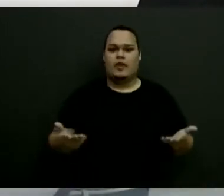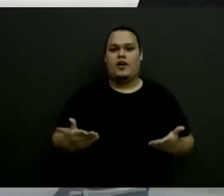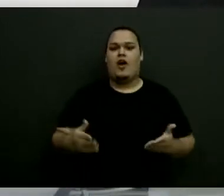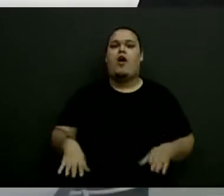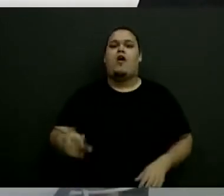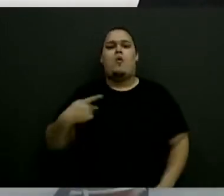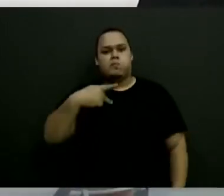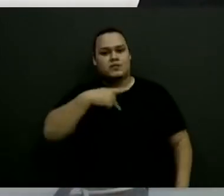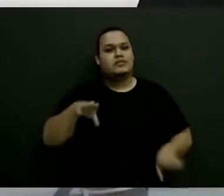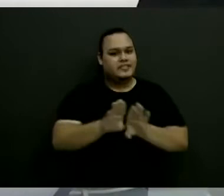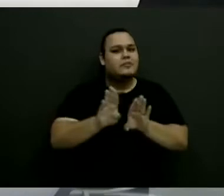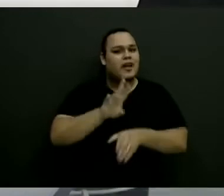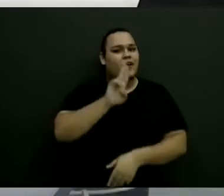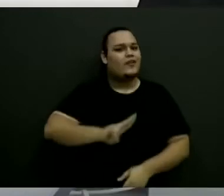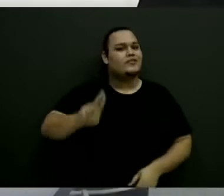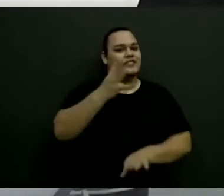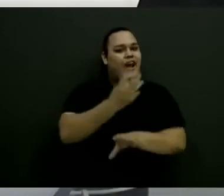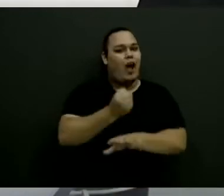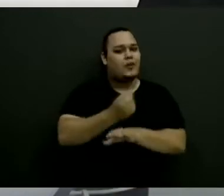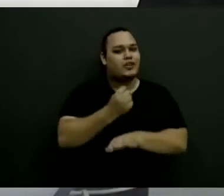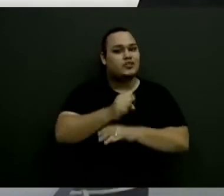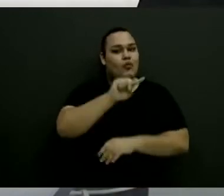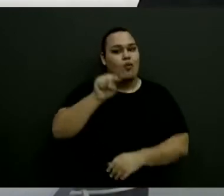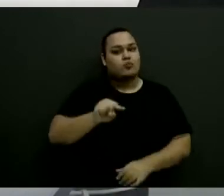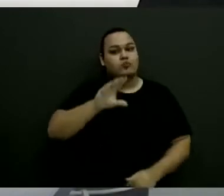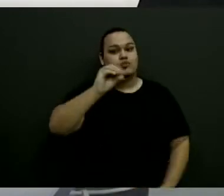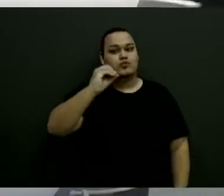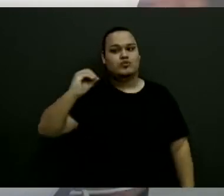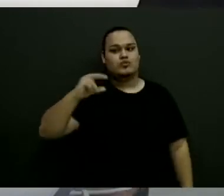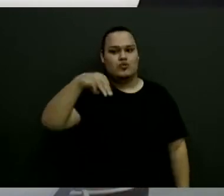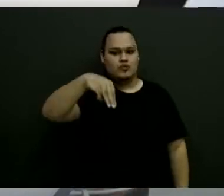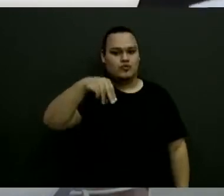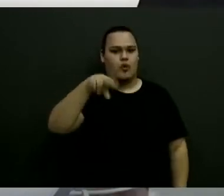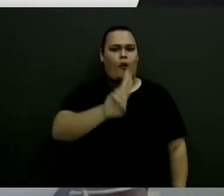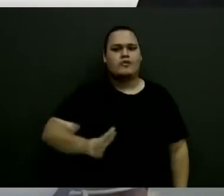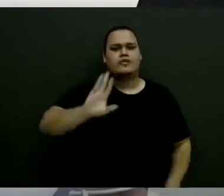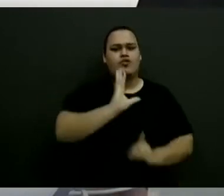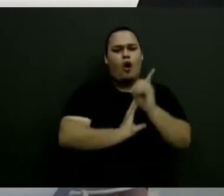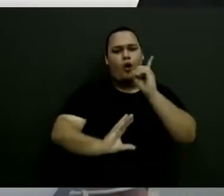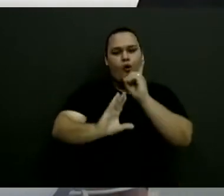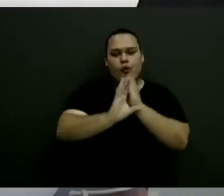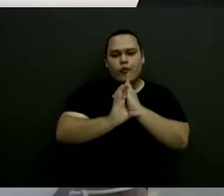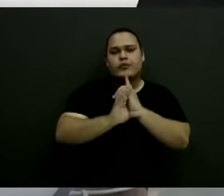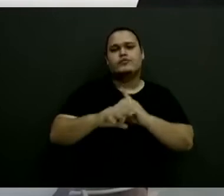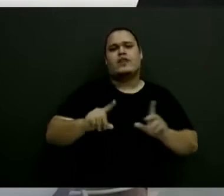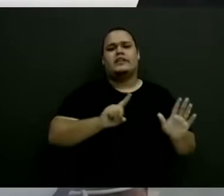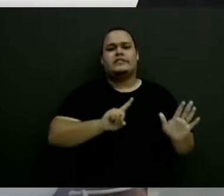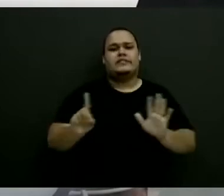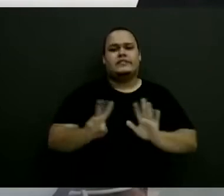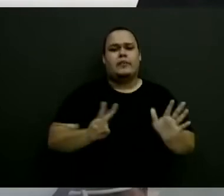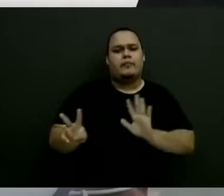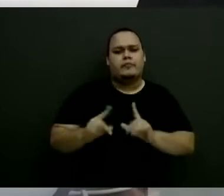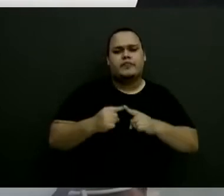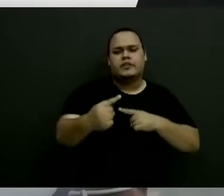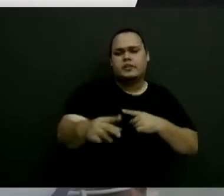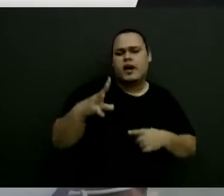ferramenta do Zoom, juntamente com a sua equipe, com a sua igreja, fazendo vários cultos aí no meio de semana, sábado, domingo.